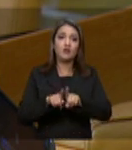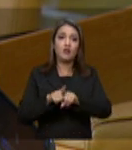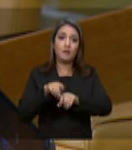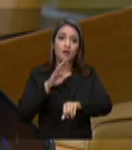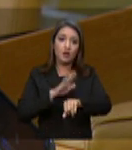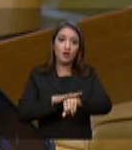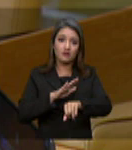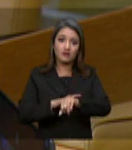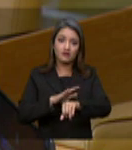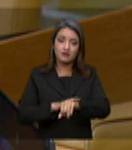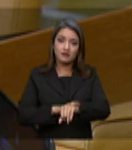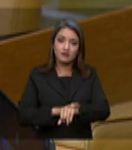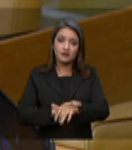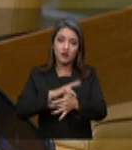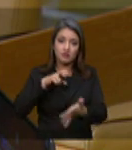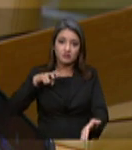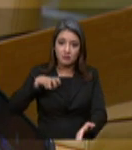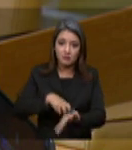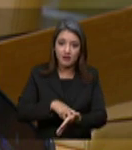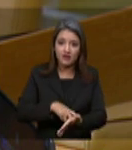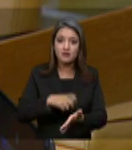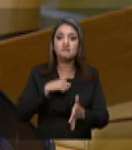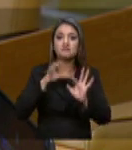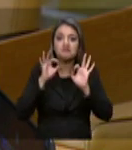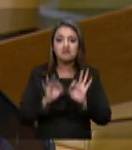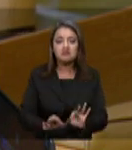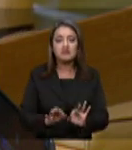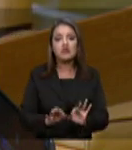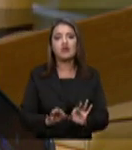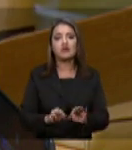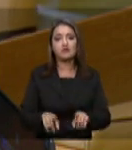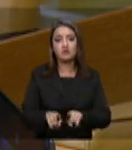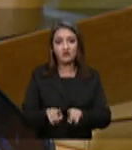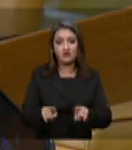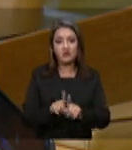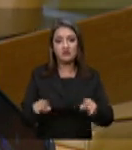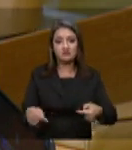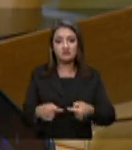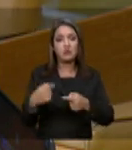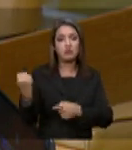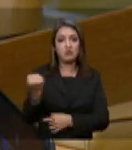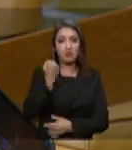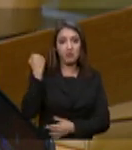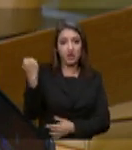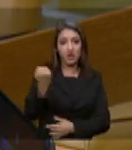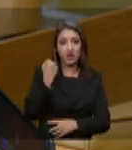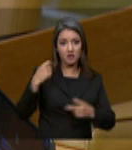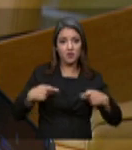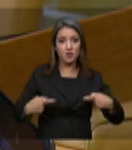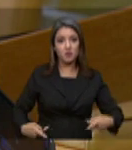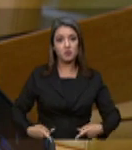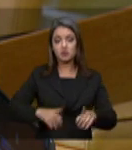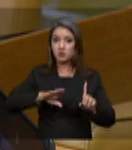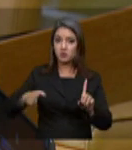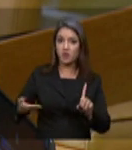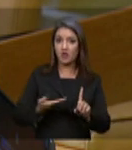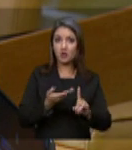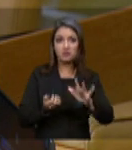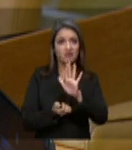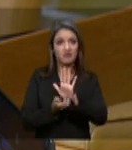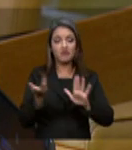dosimetria da pena se mostras perfeitamente adequada a gravidade da conduta do réu aliás por